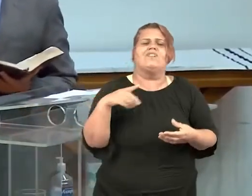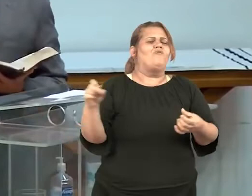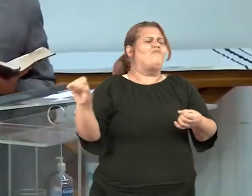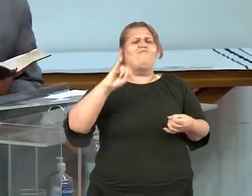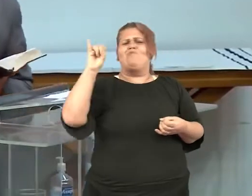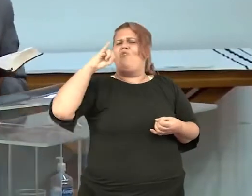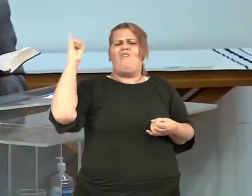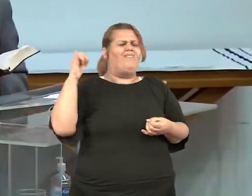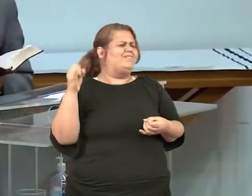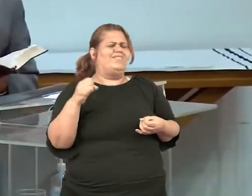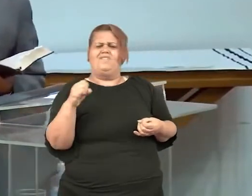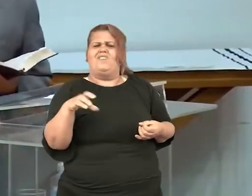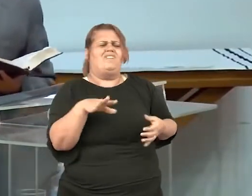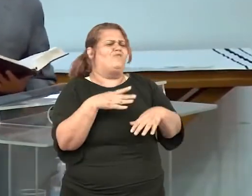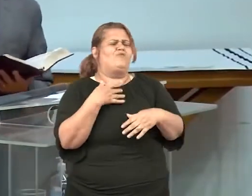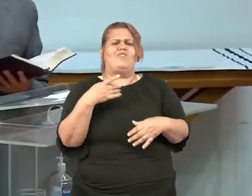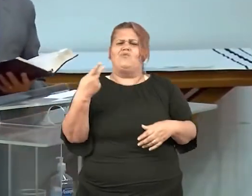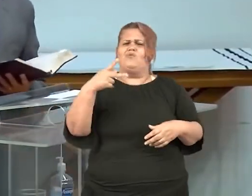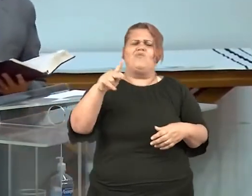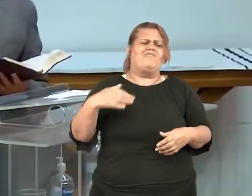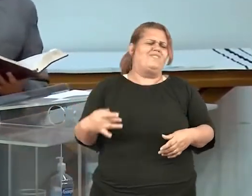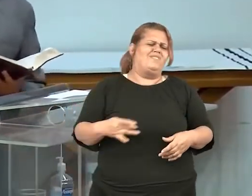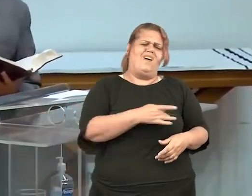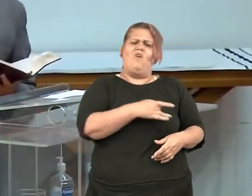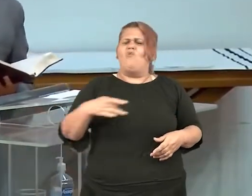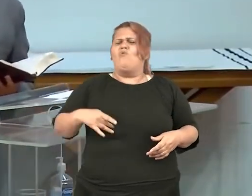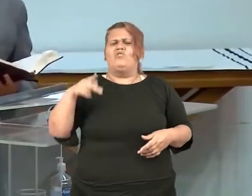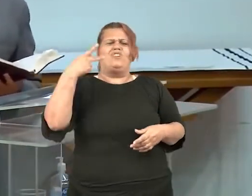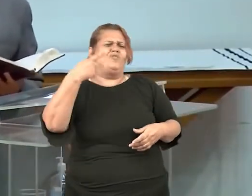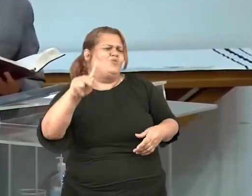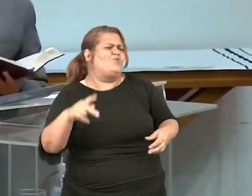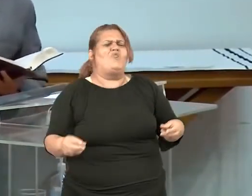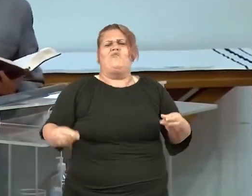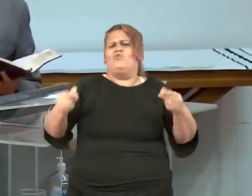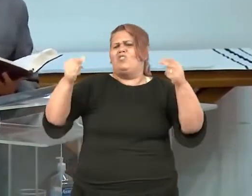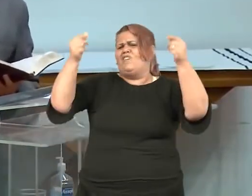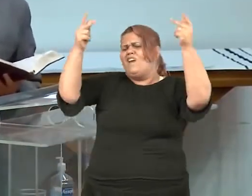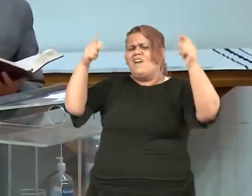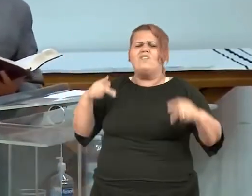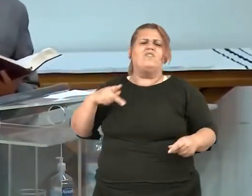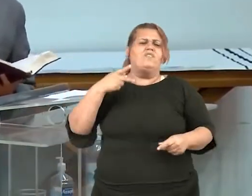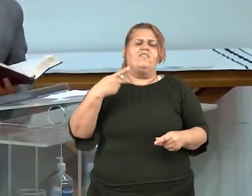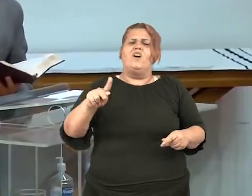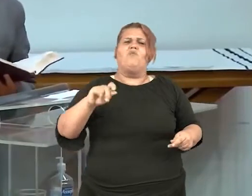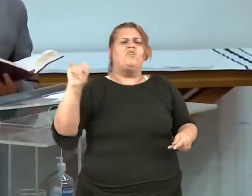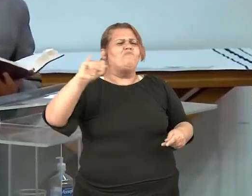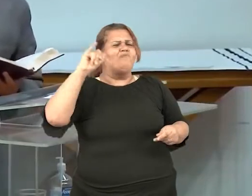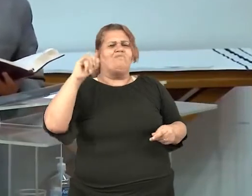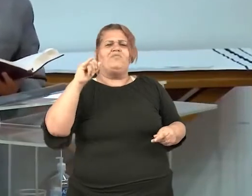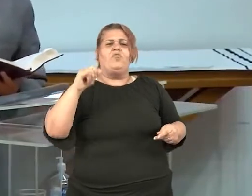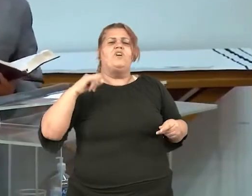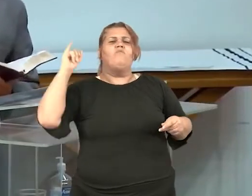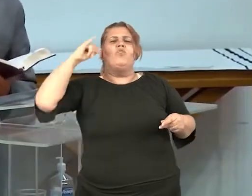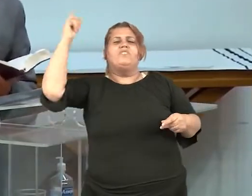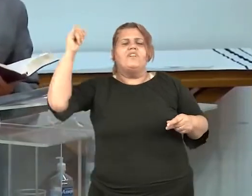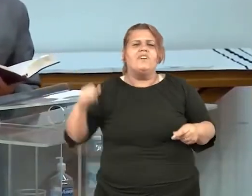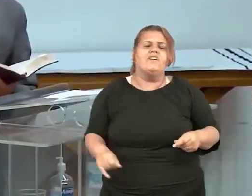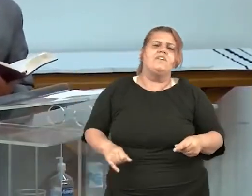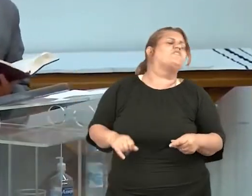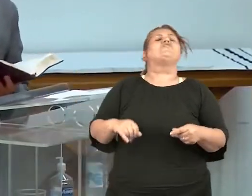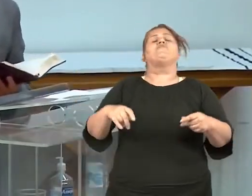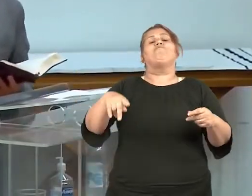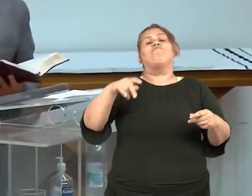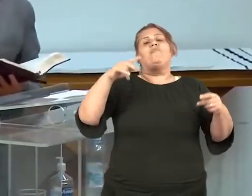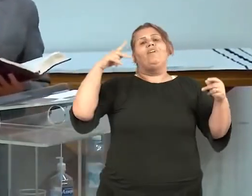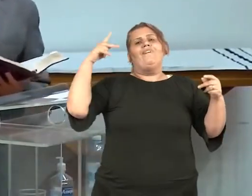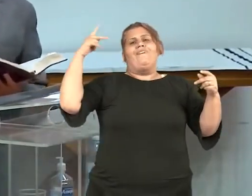importa a saúde que você tem, não importa o dinheiro que você tem, não importa o conhecimento que você tem, não importa o lugar